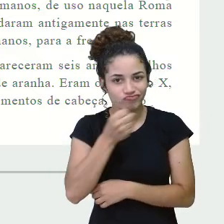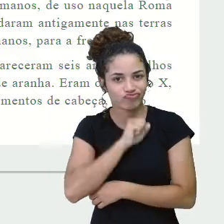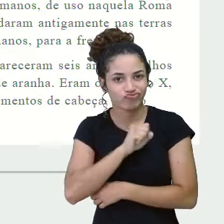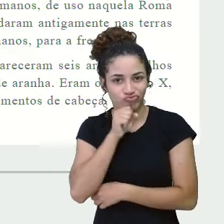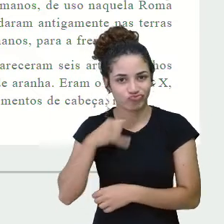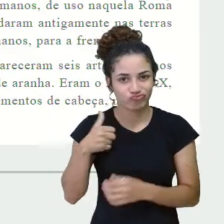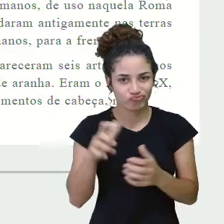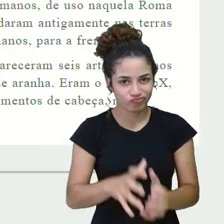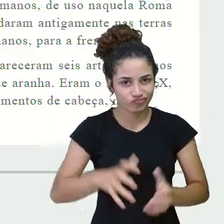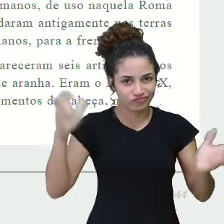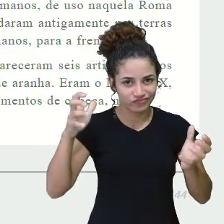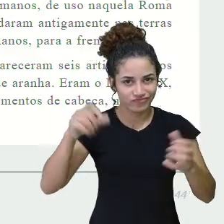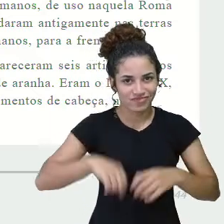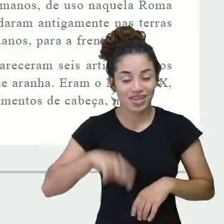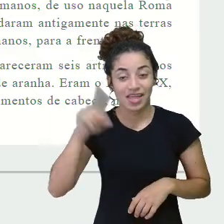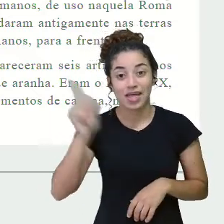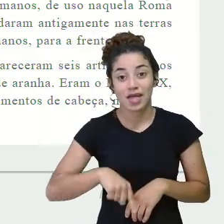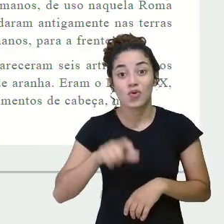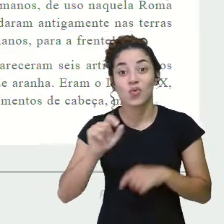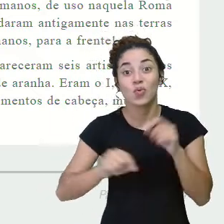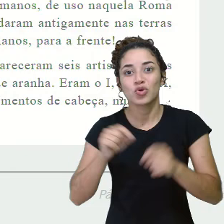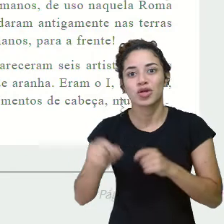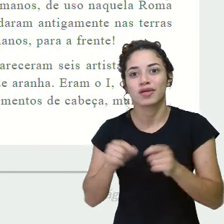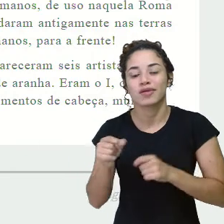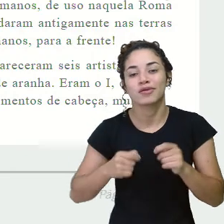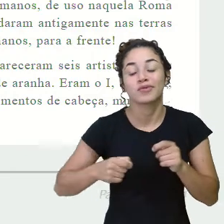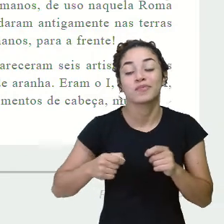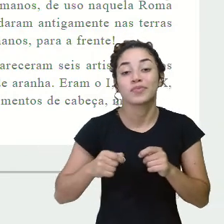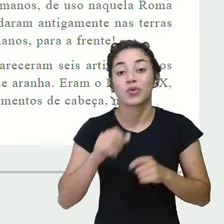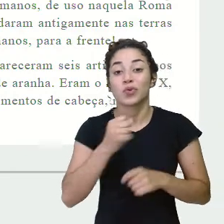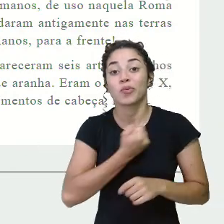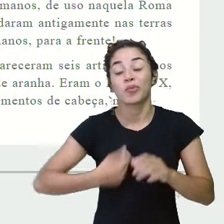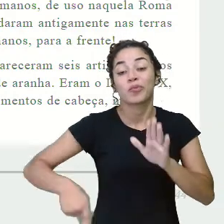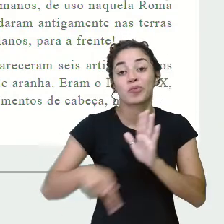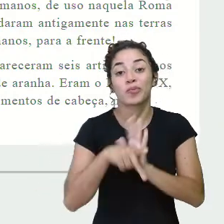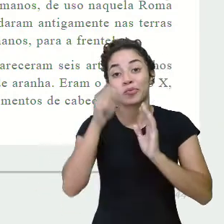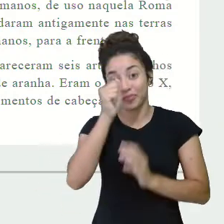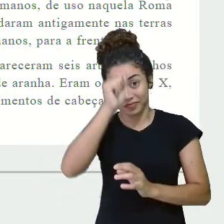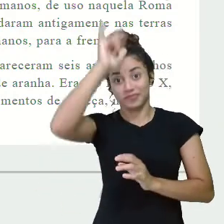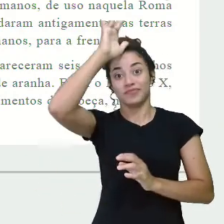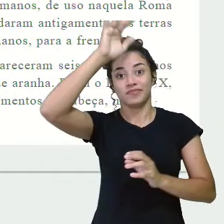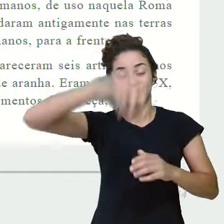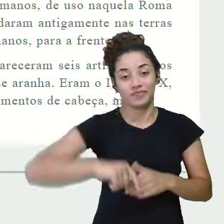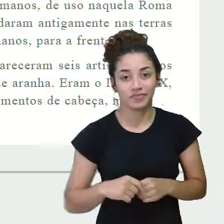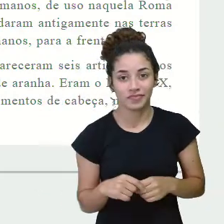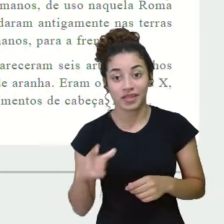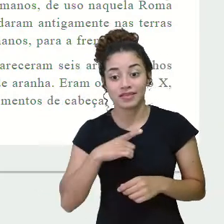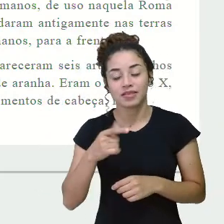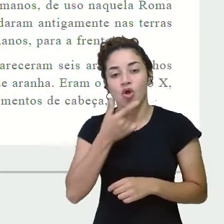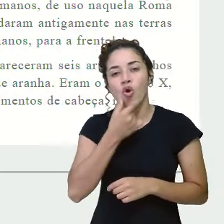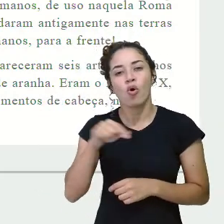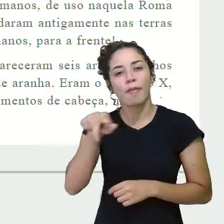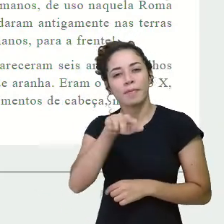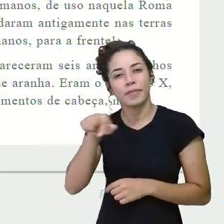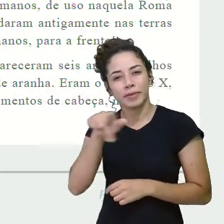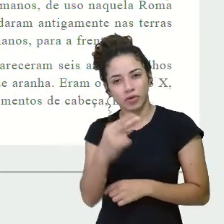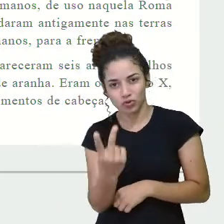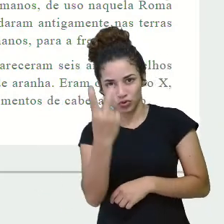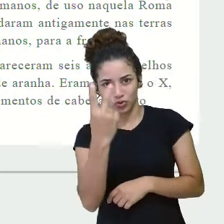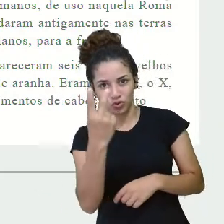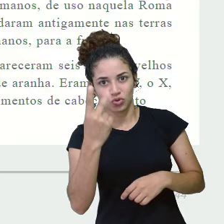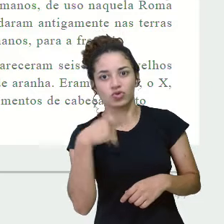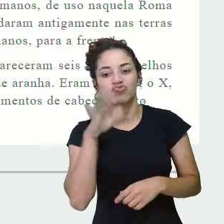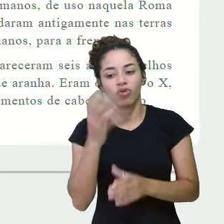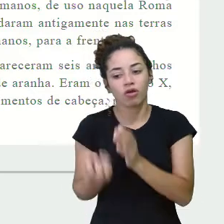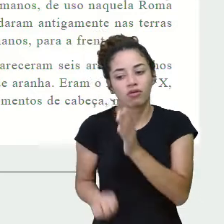algarismos romanos, de uso naquela Roma que os irmãos Rômulo e Remo fundaram antigamente nas terras